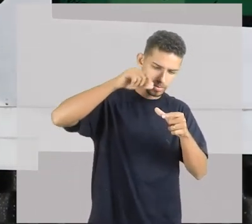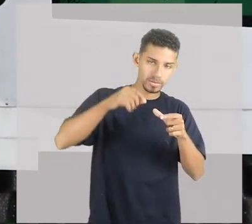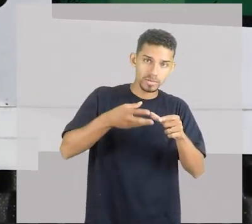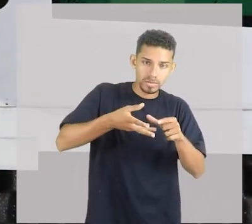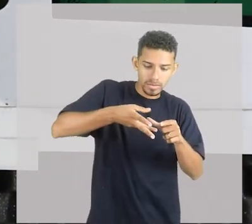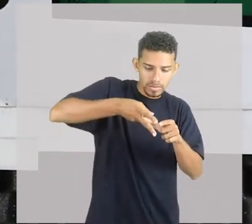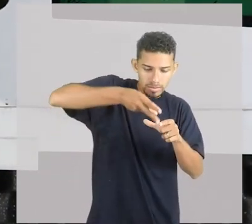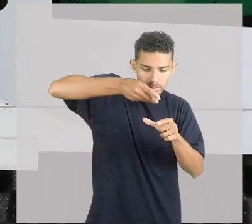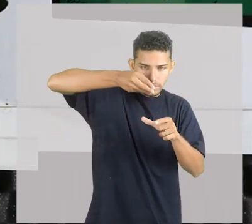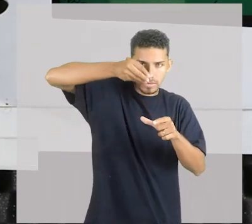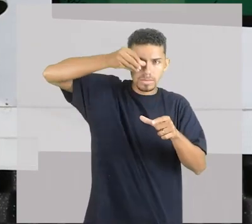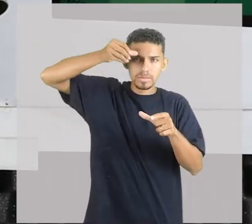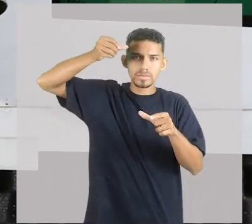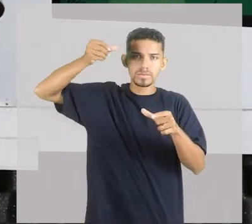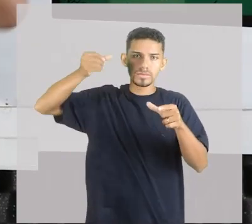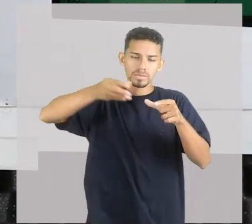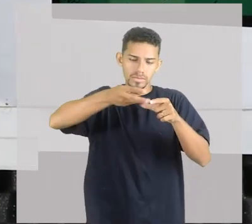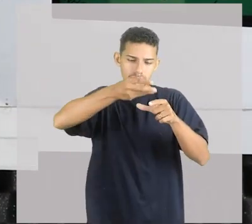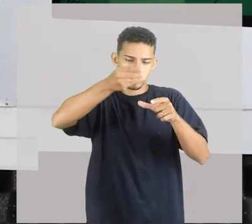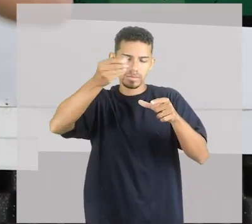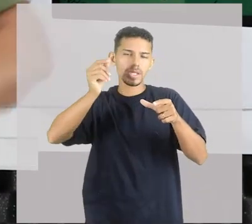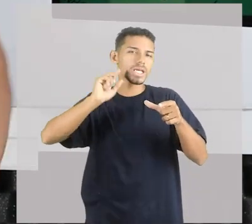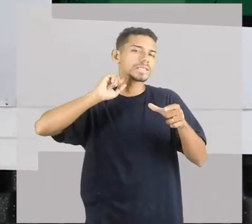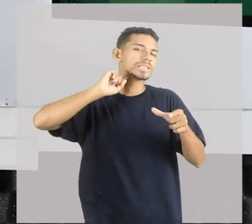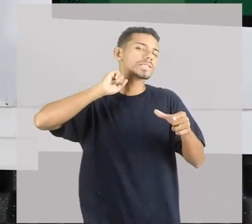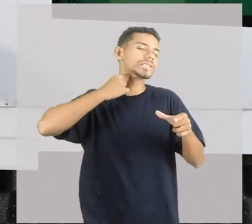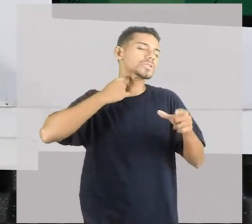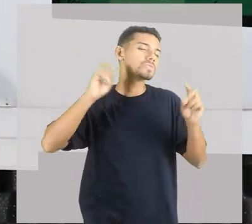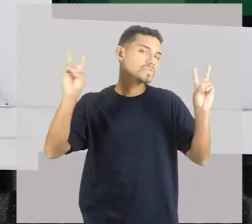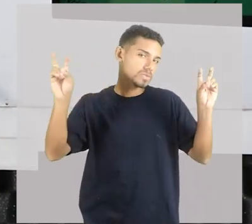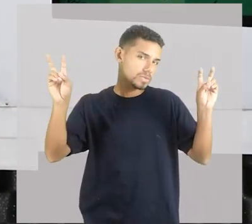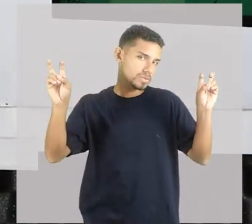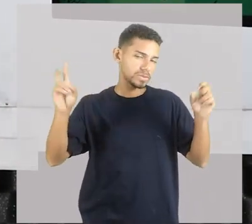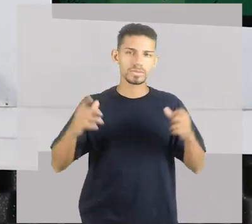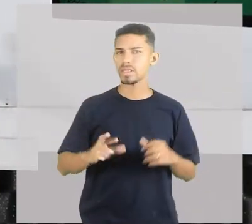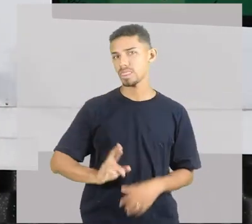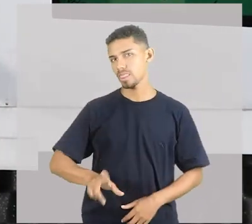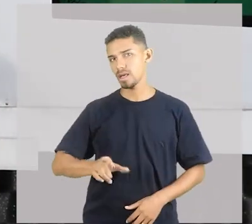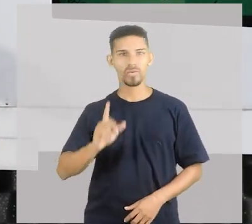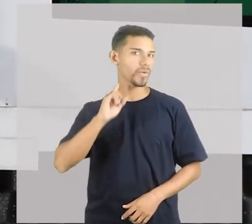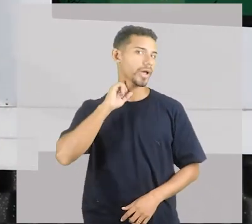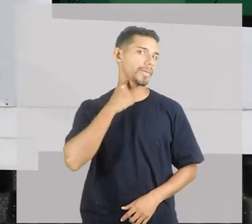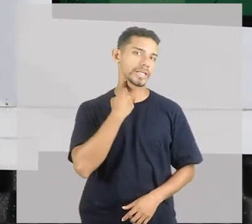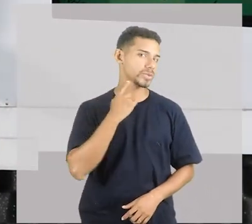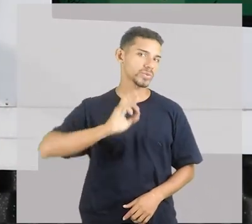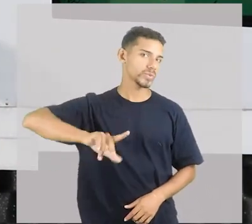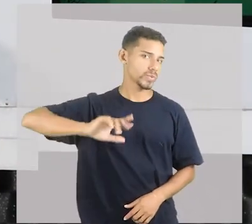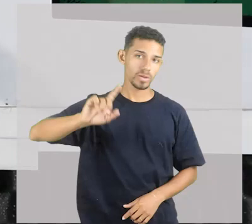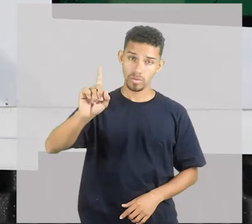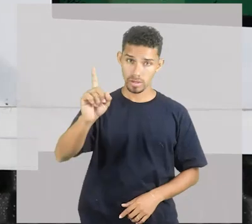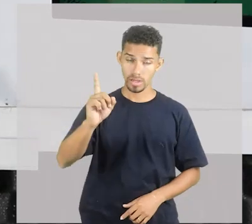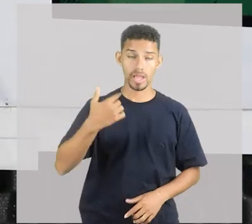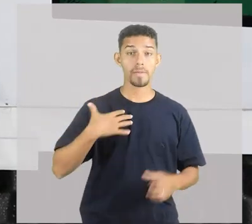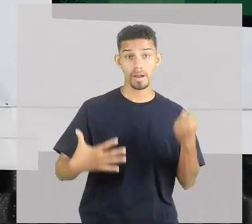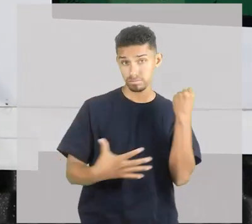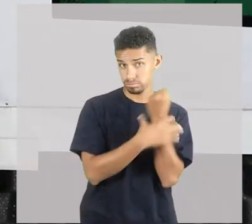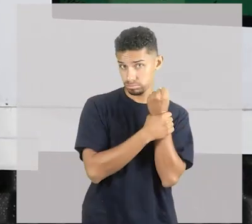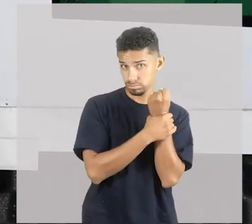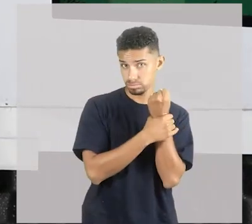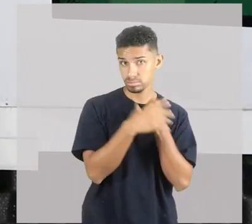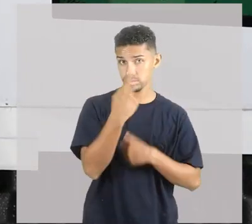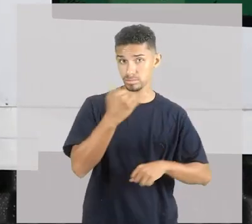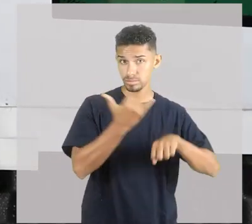removiam aquela sujeira, que não é uma sujeira, é uma proteção do metal, na superfície da